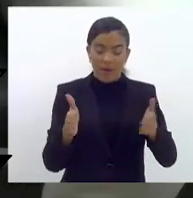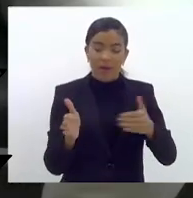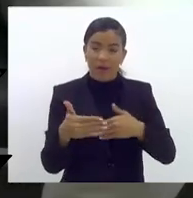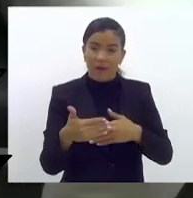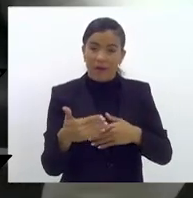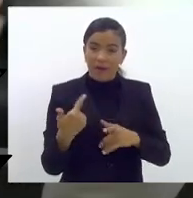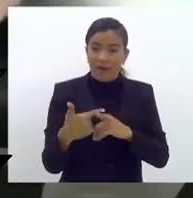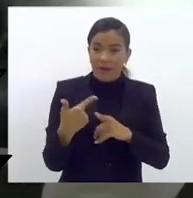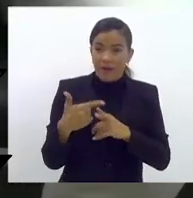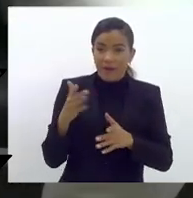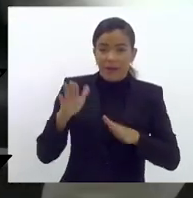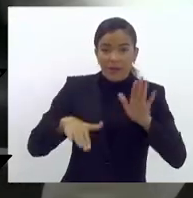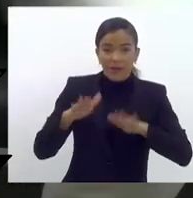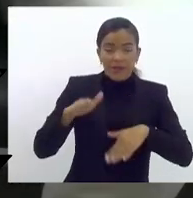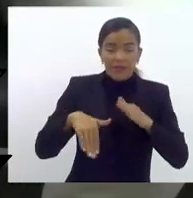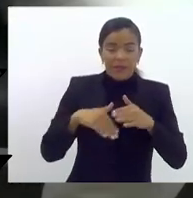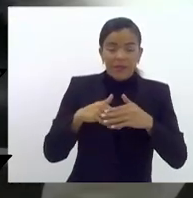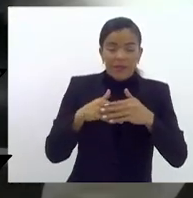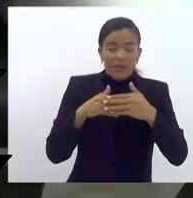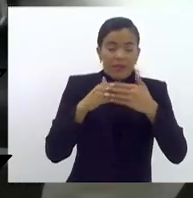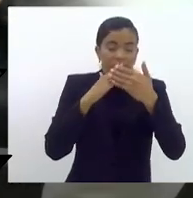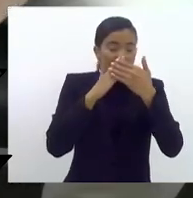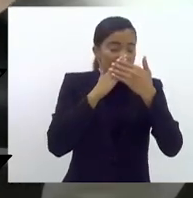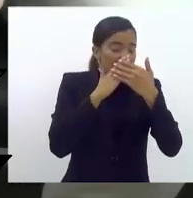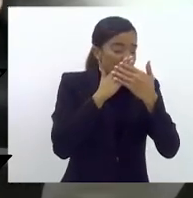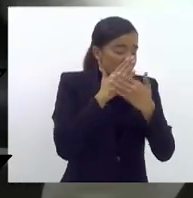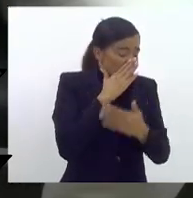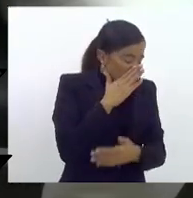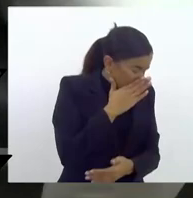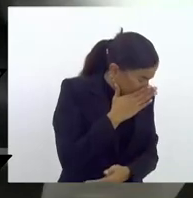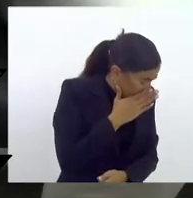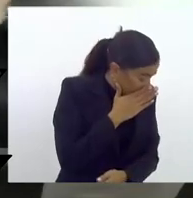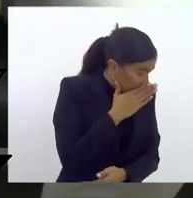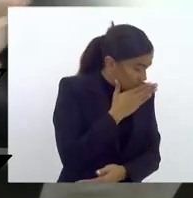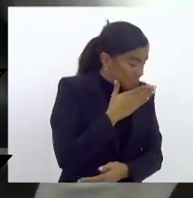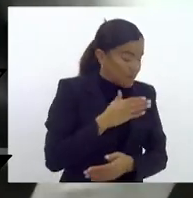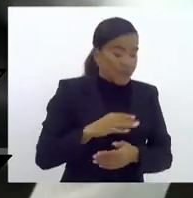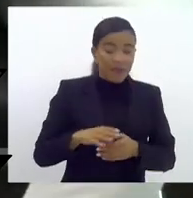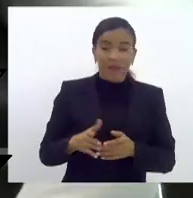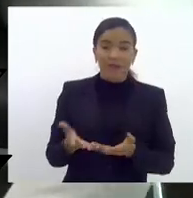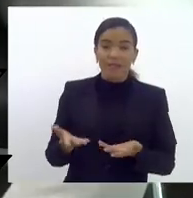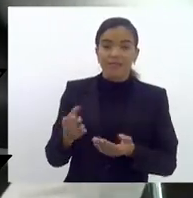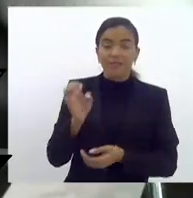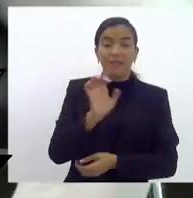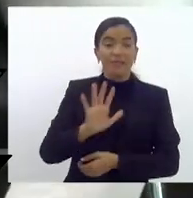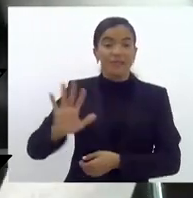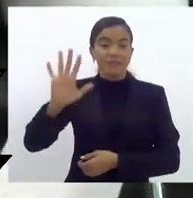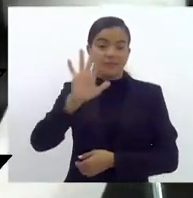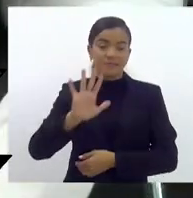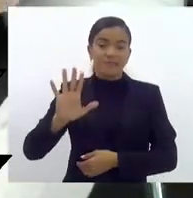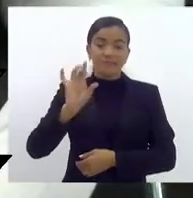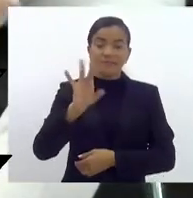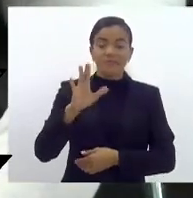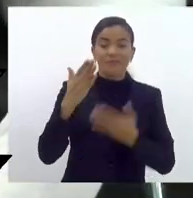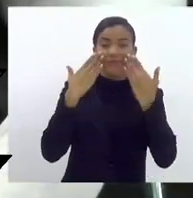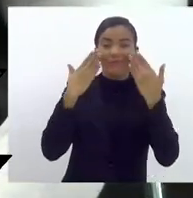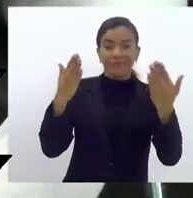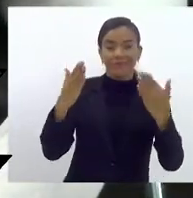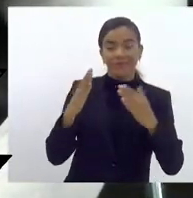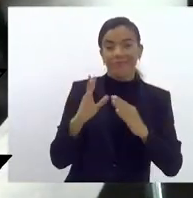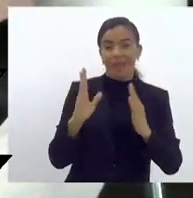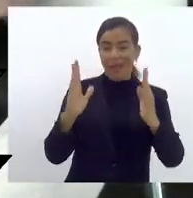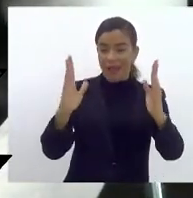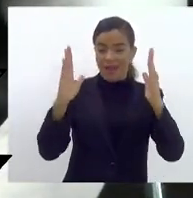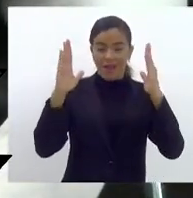miolo que muitas vezes a gente toma só acontece muito na Europa as fachadas no plural lateral